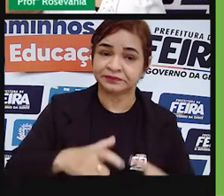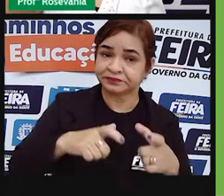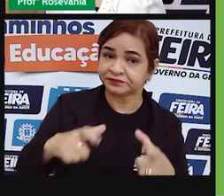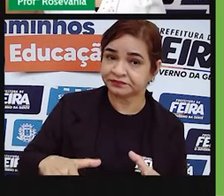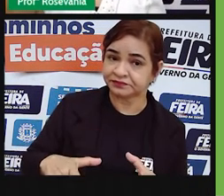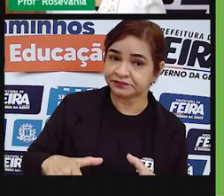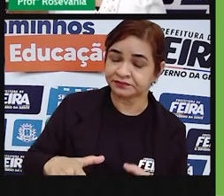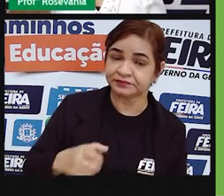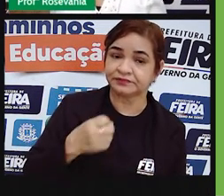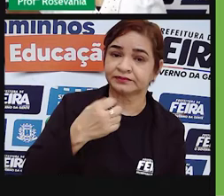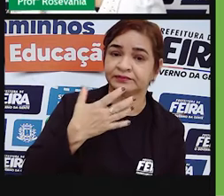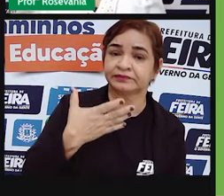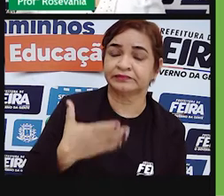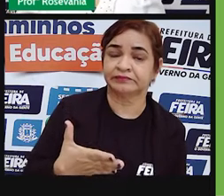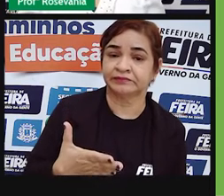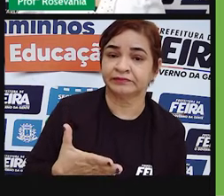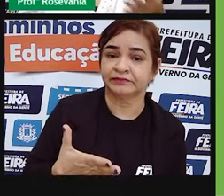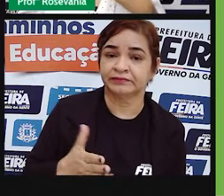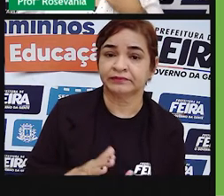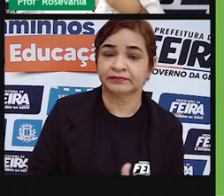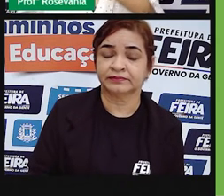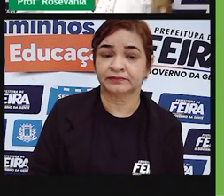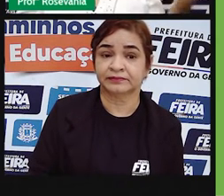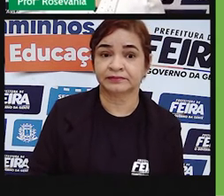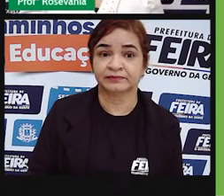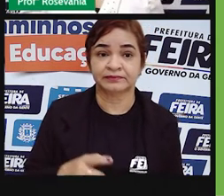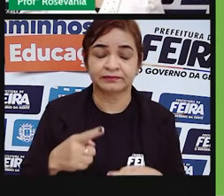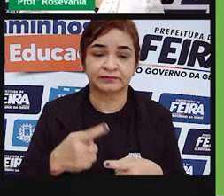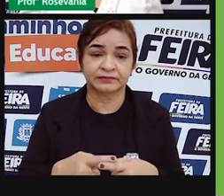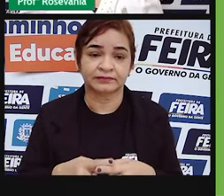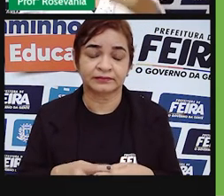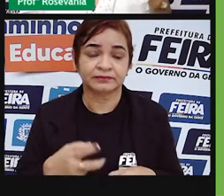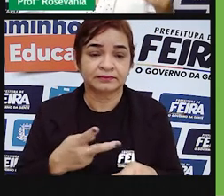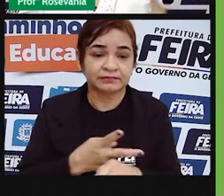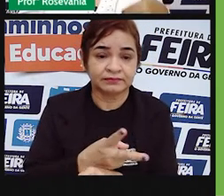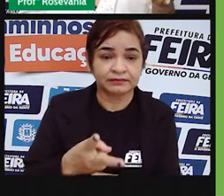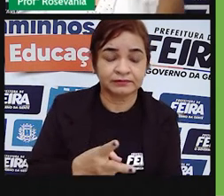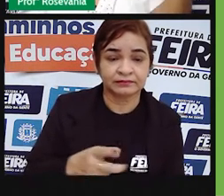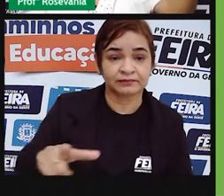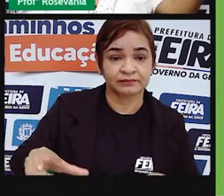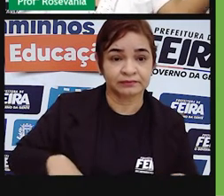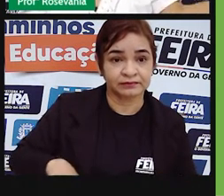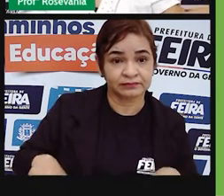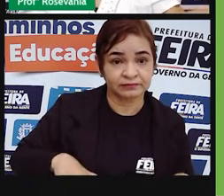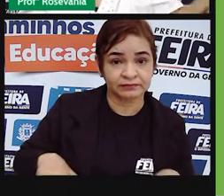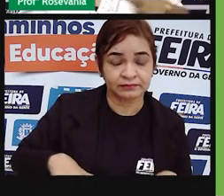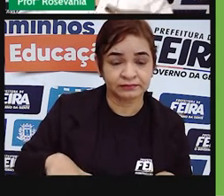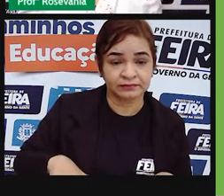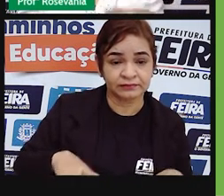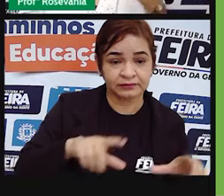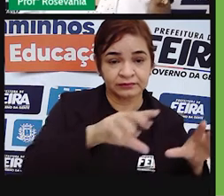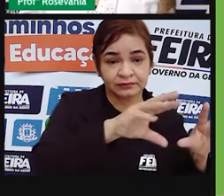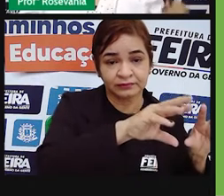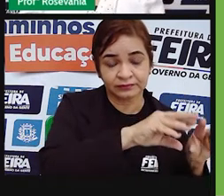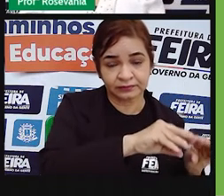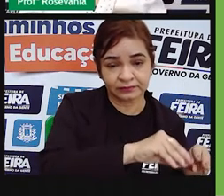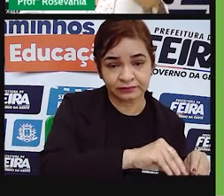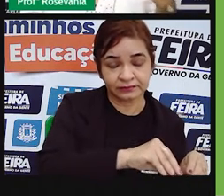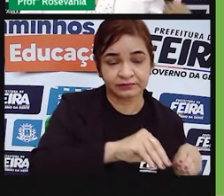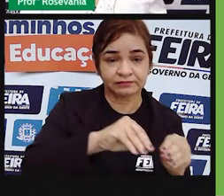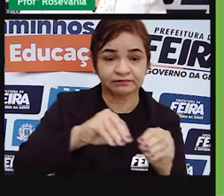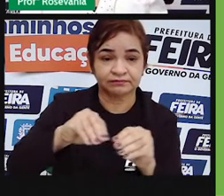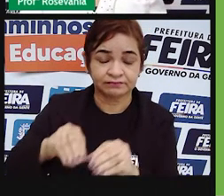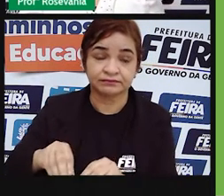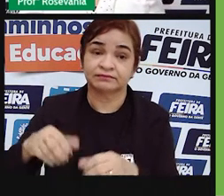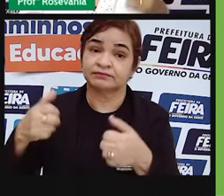até ser que eu nem tenha essa vaga do que eu me formei na cidade que eu estou, aí eu vou buscar, né, cidades maiores,